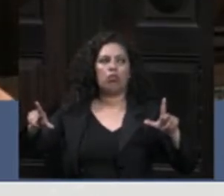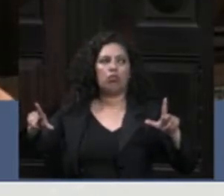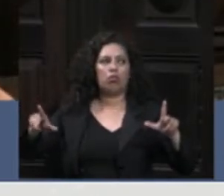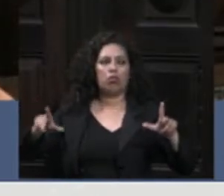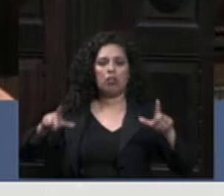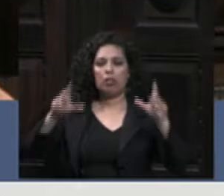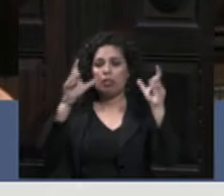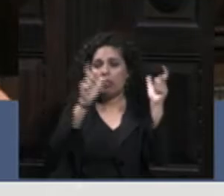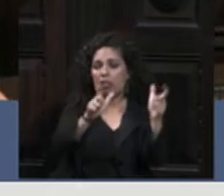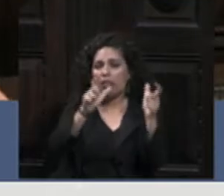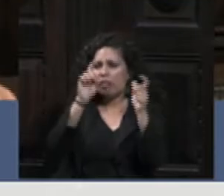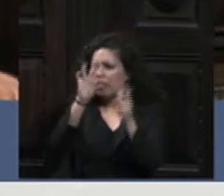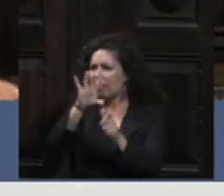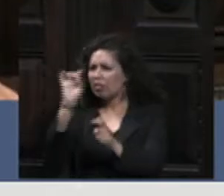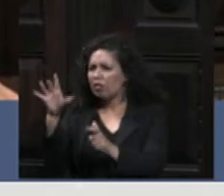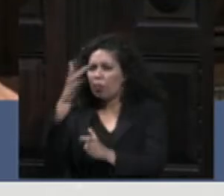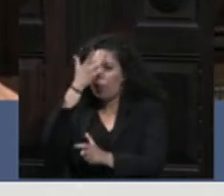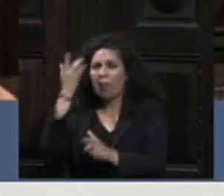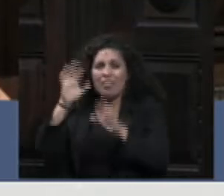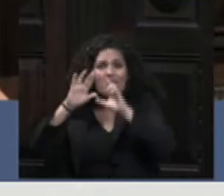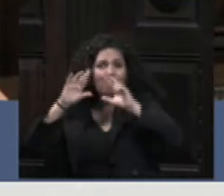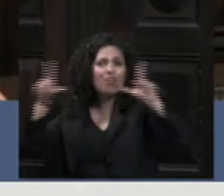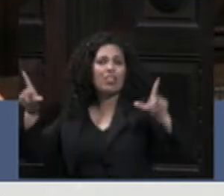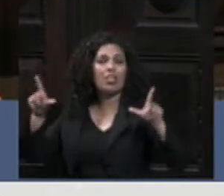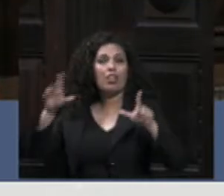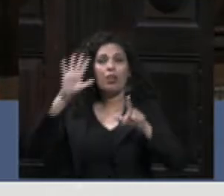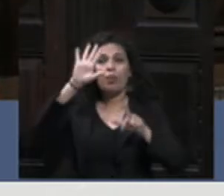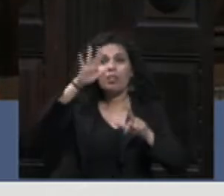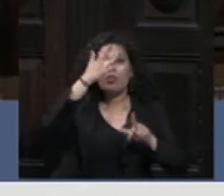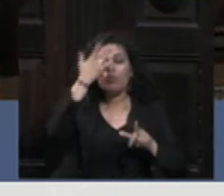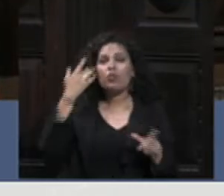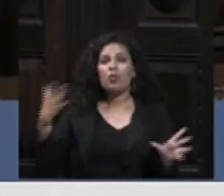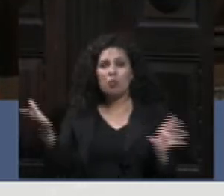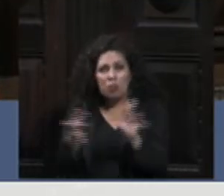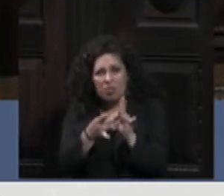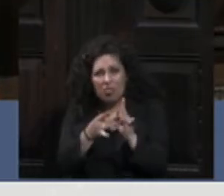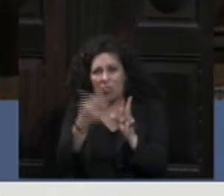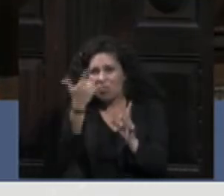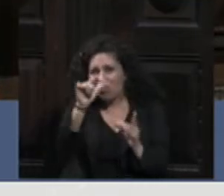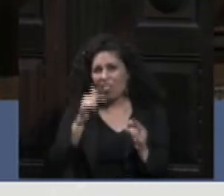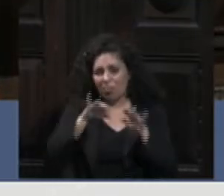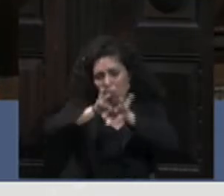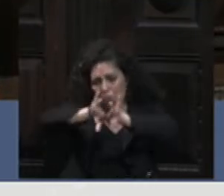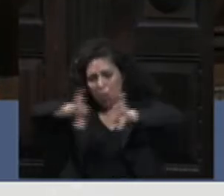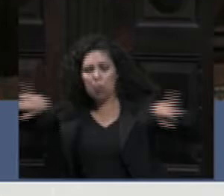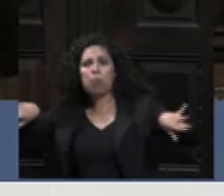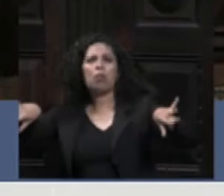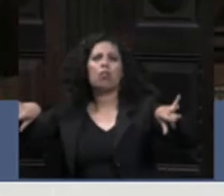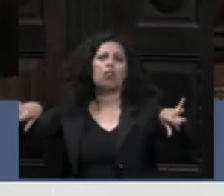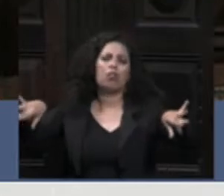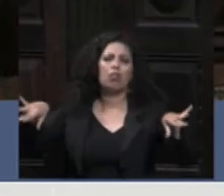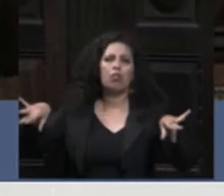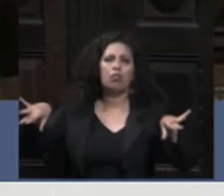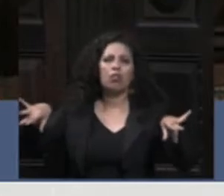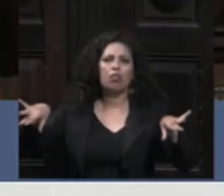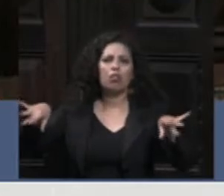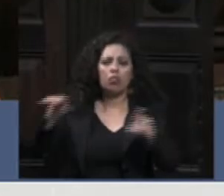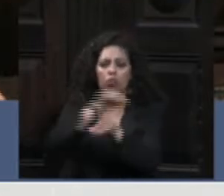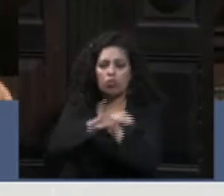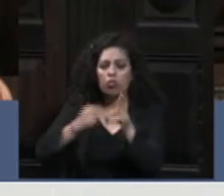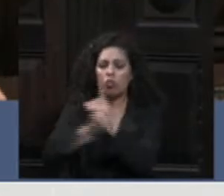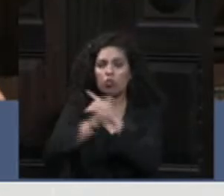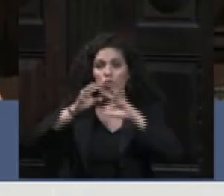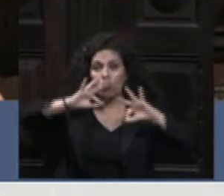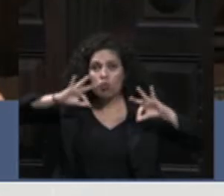cada vez mais à separação da nossa